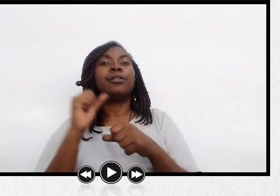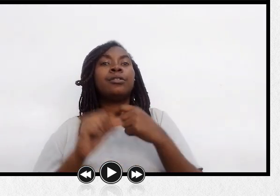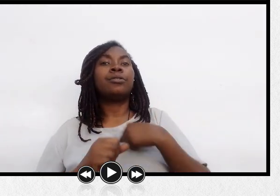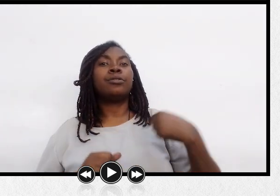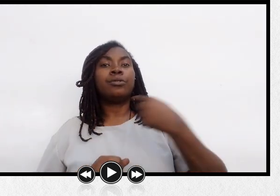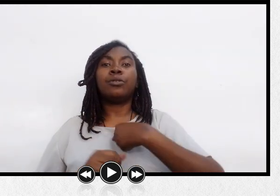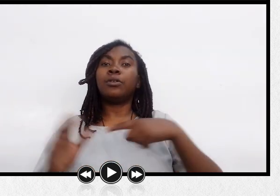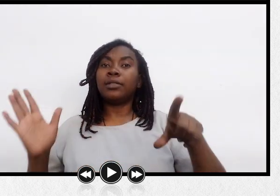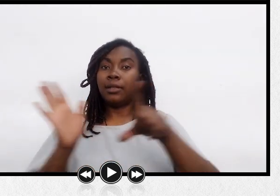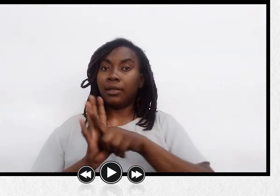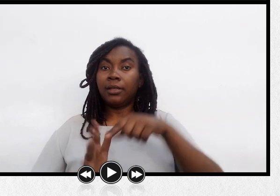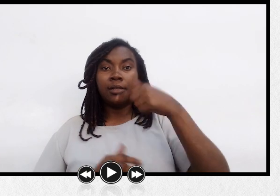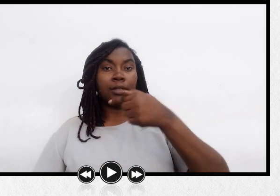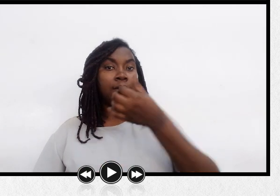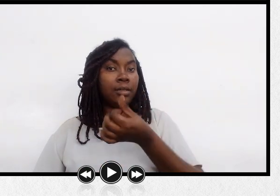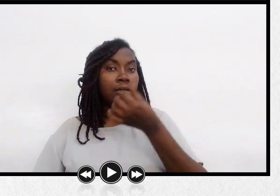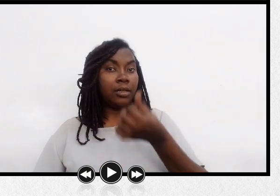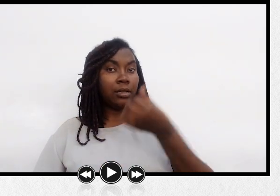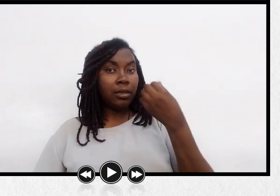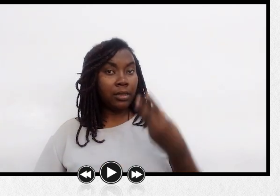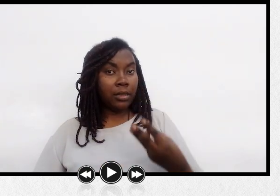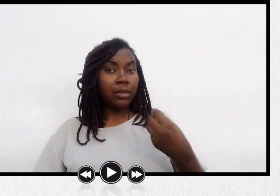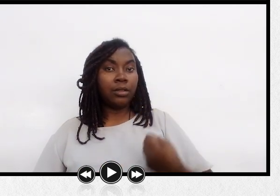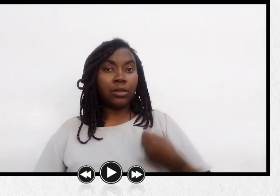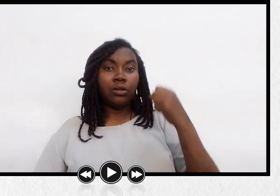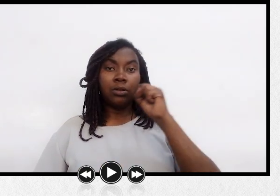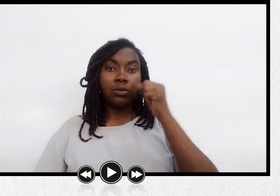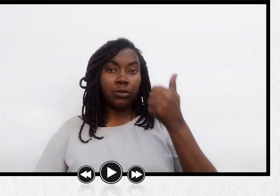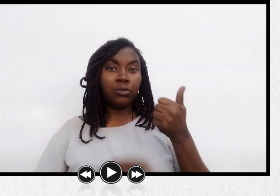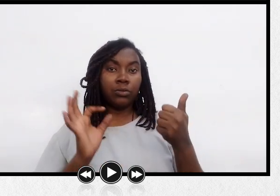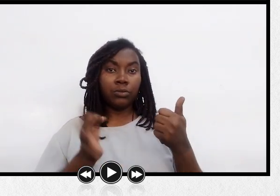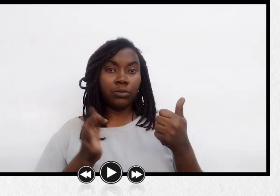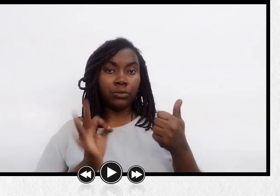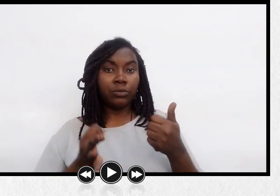nossa lei, que é a 7663 de 91, né?